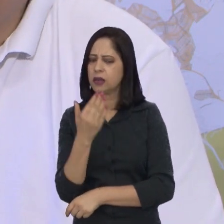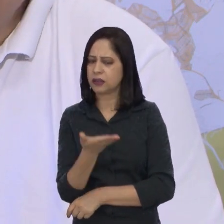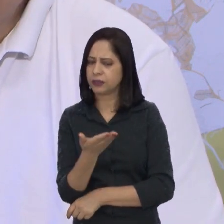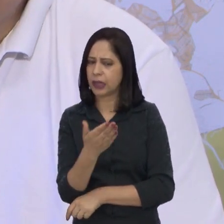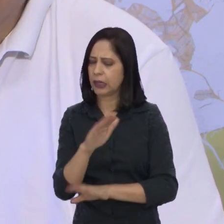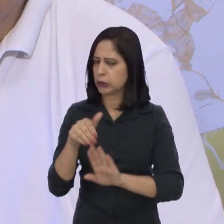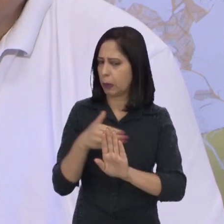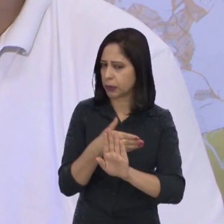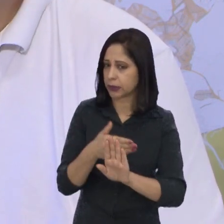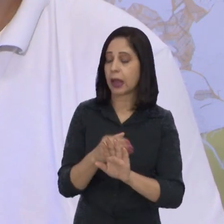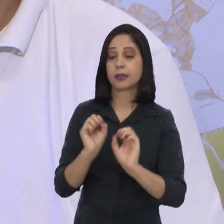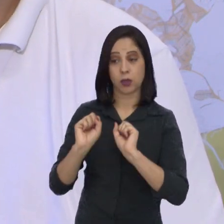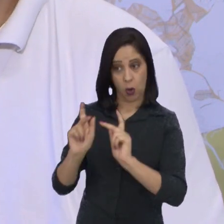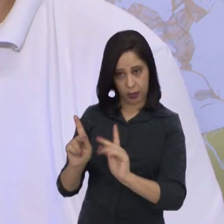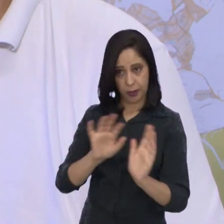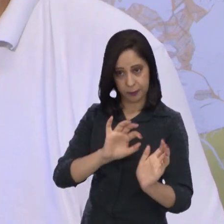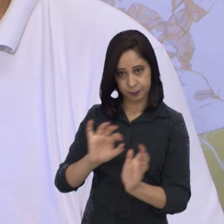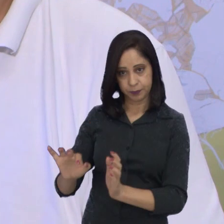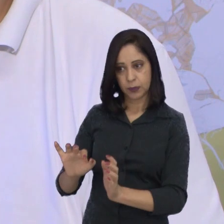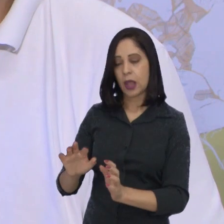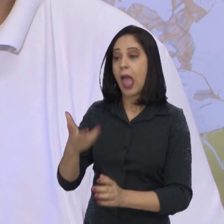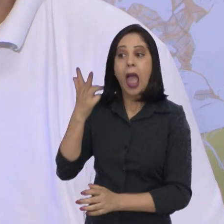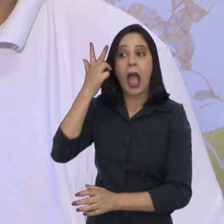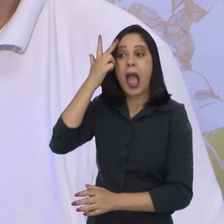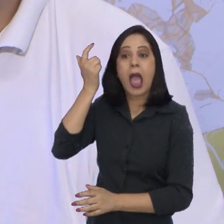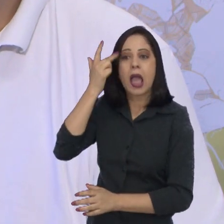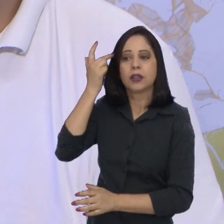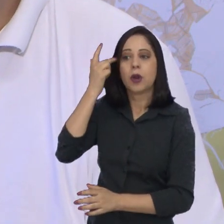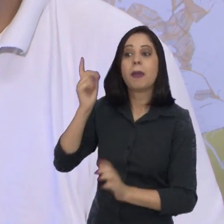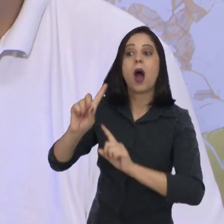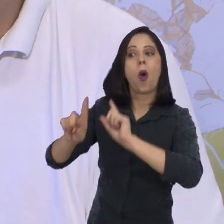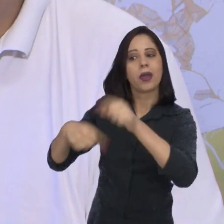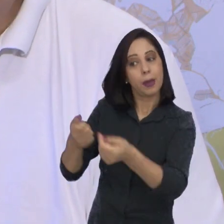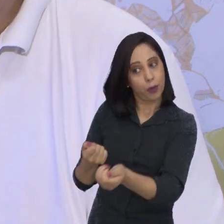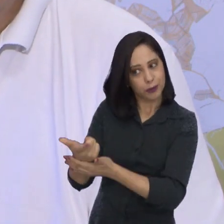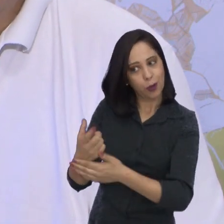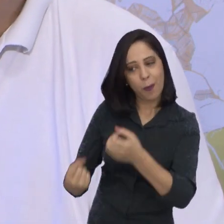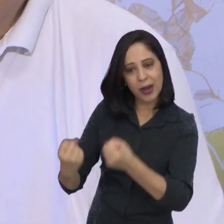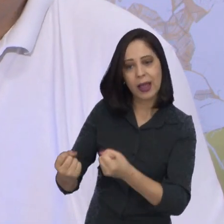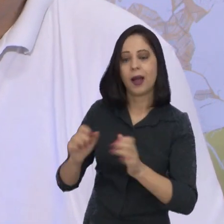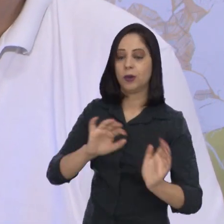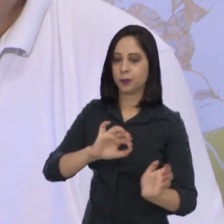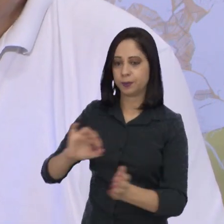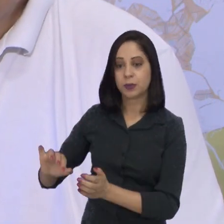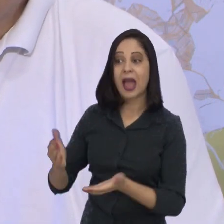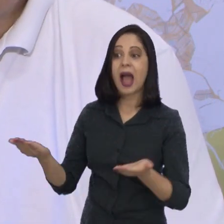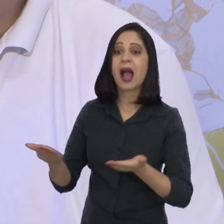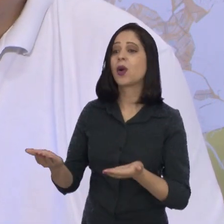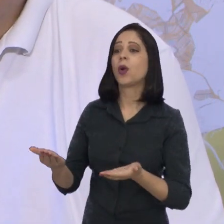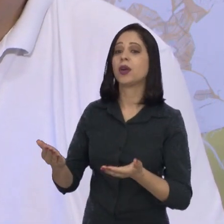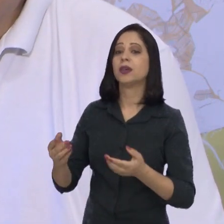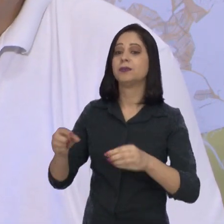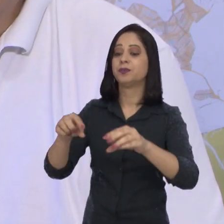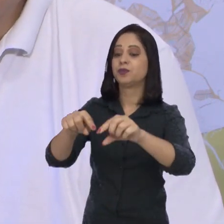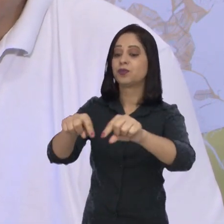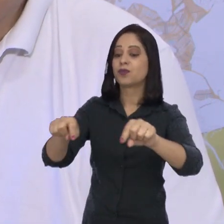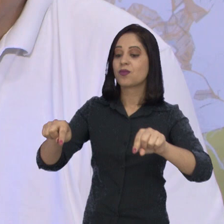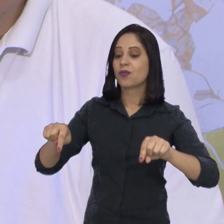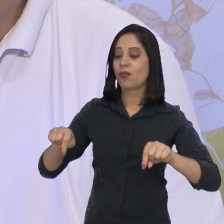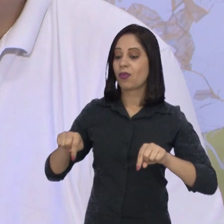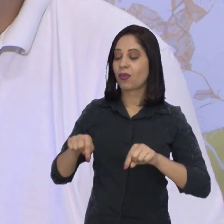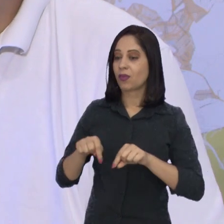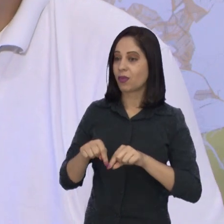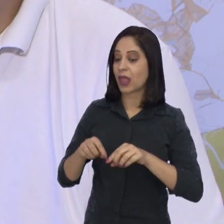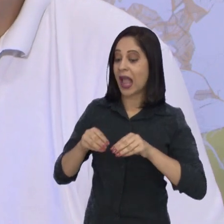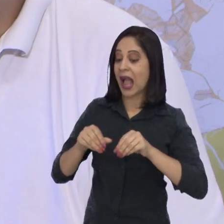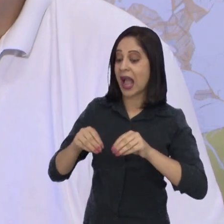escondido. Muito que bem. Isso é a cautela comercial para você comprar um carro. Agora, por que boa parte das pessoas